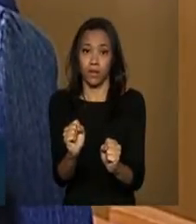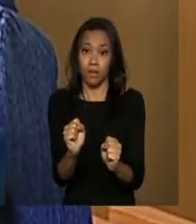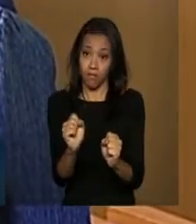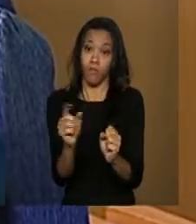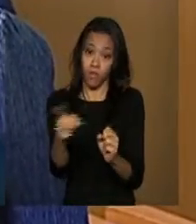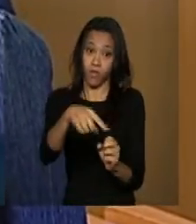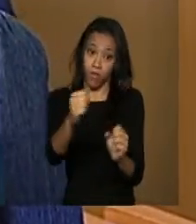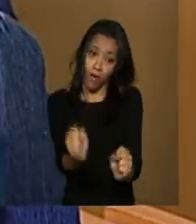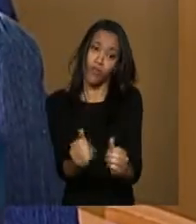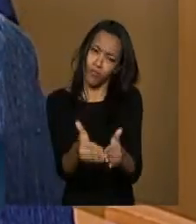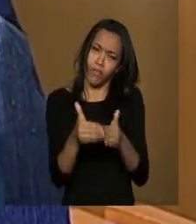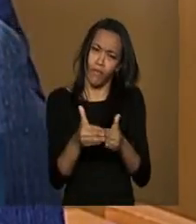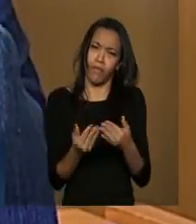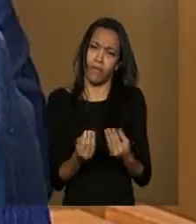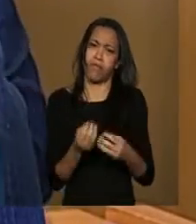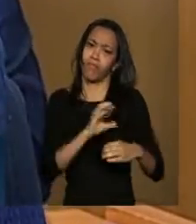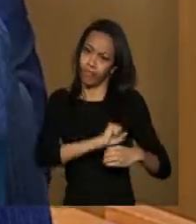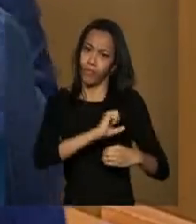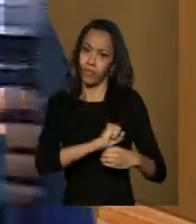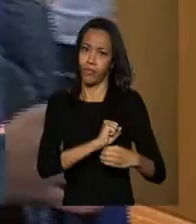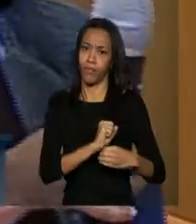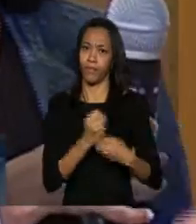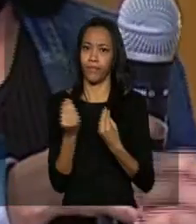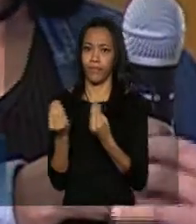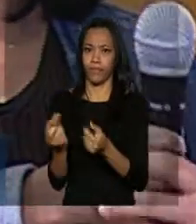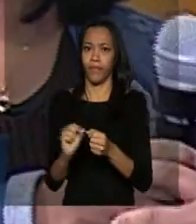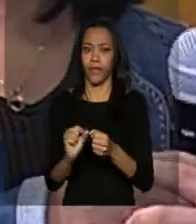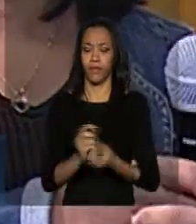doar, por favor, faça.